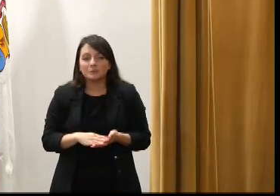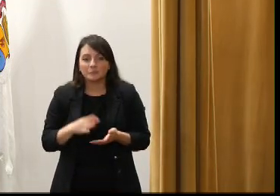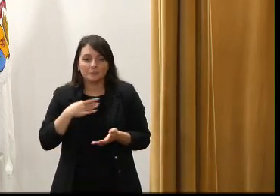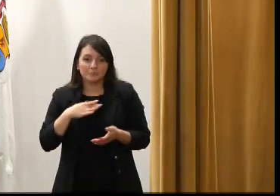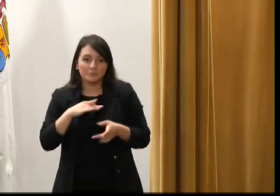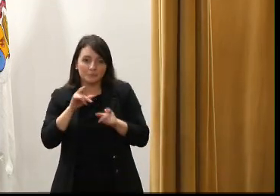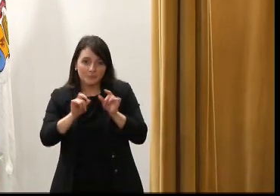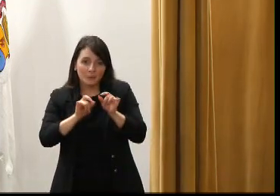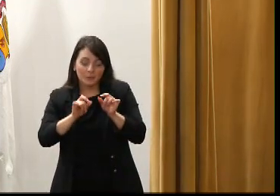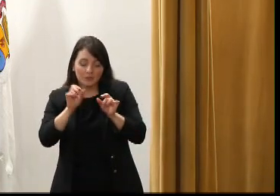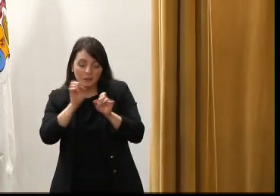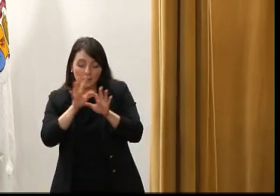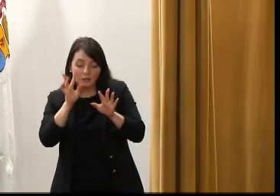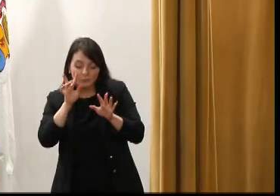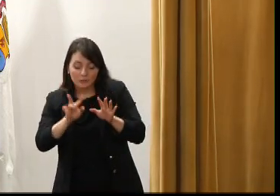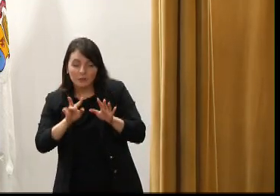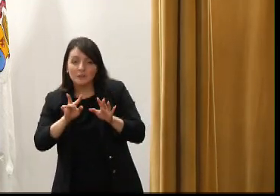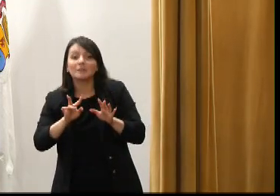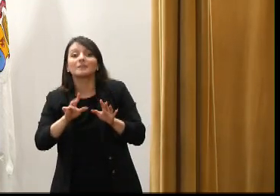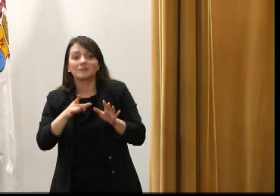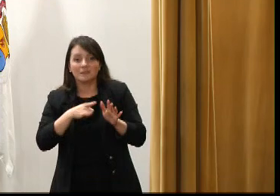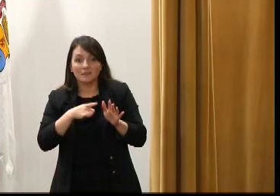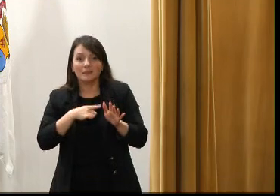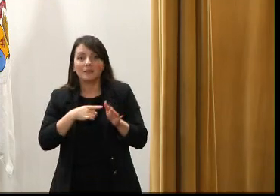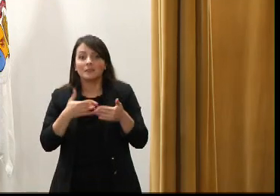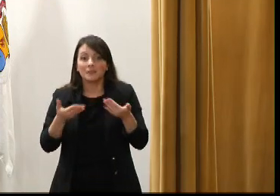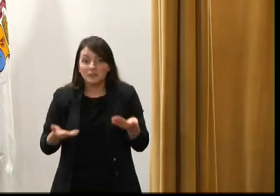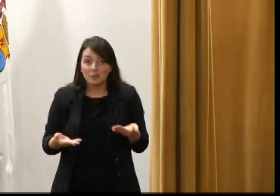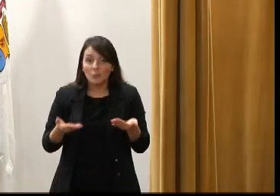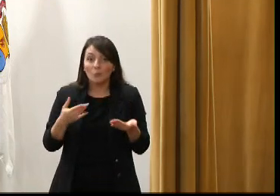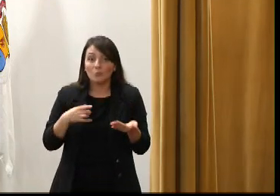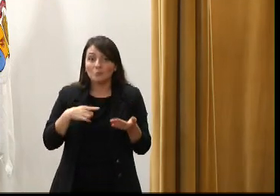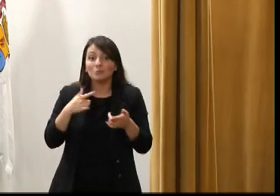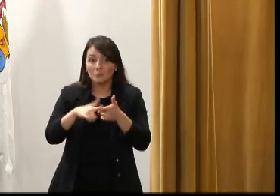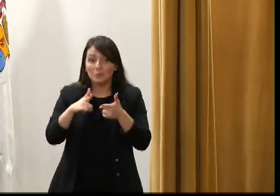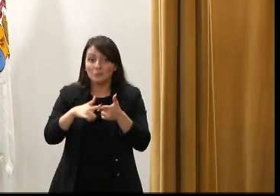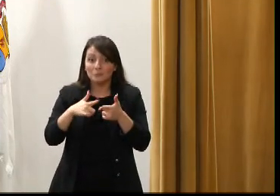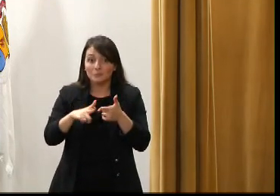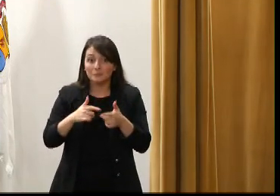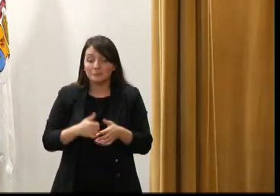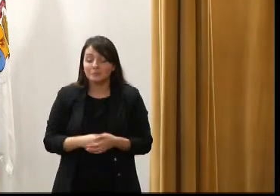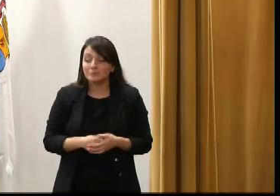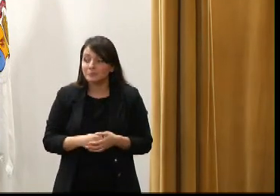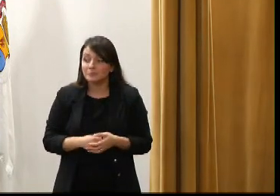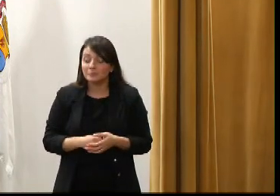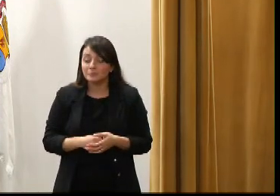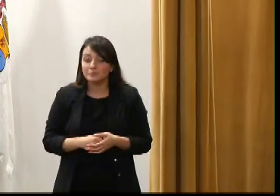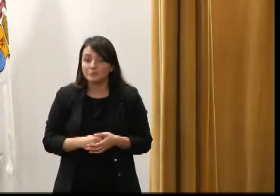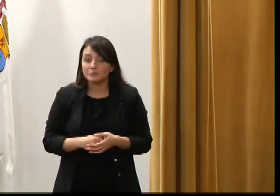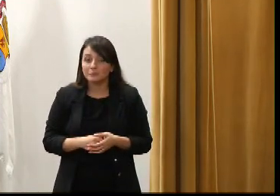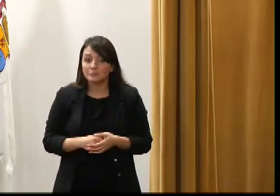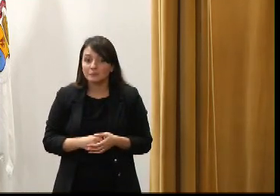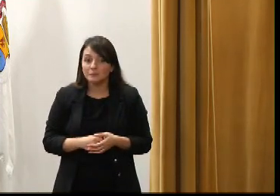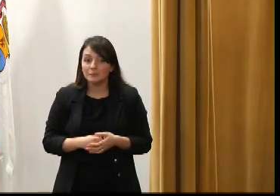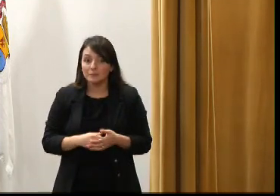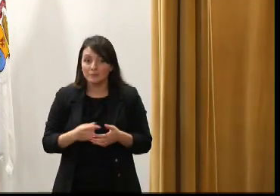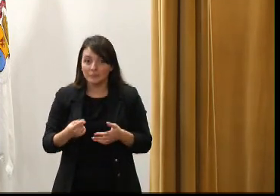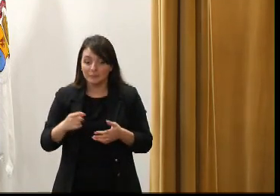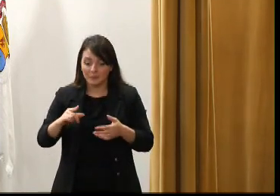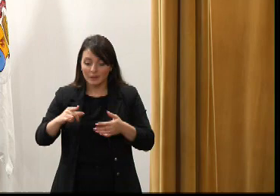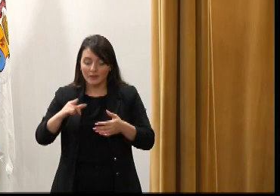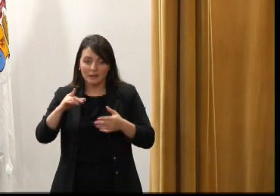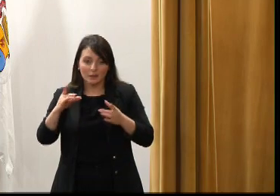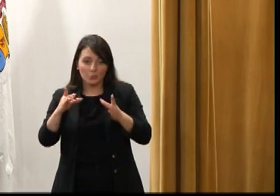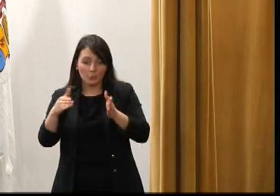claro disso, nós teremos, então, implicações aqui. Uma delas, elevando o nível do